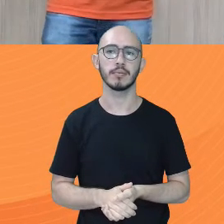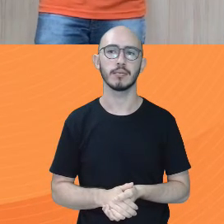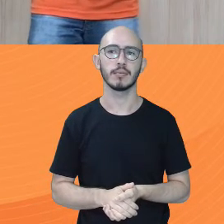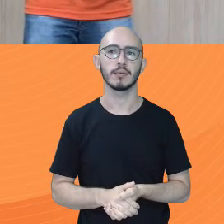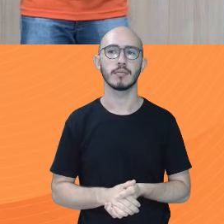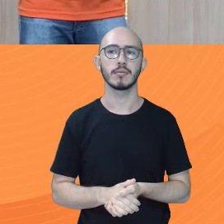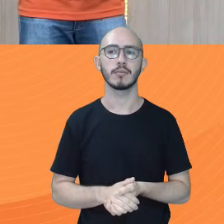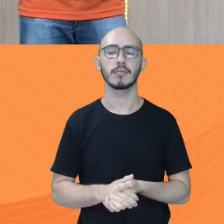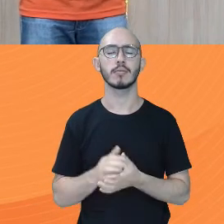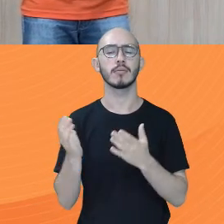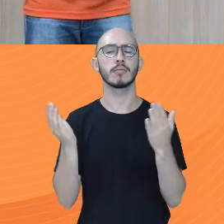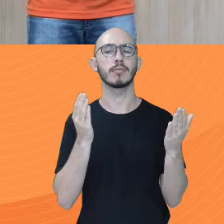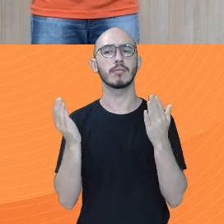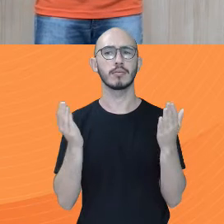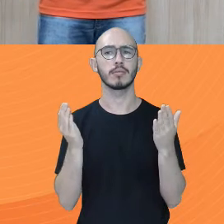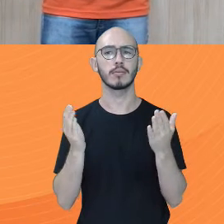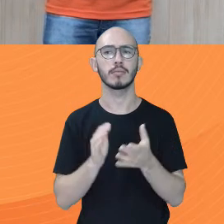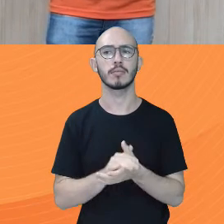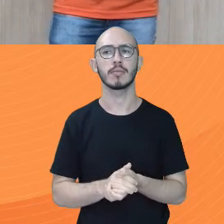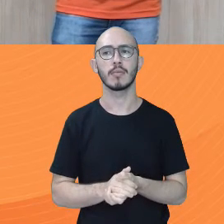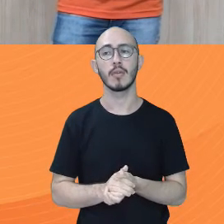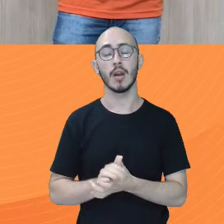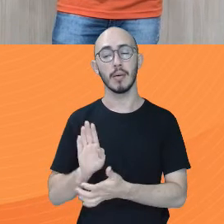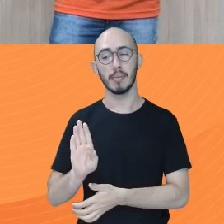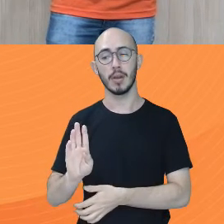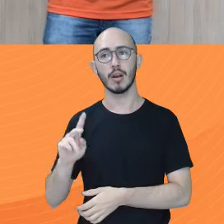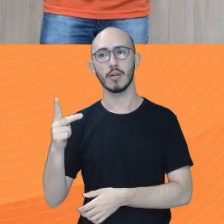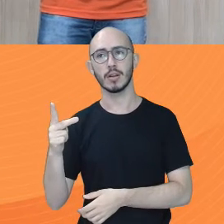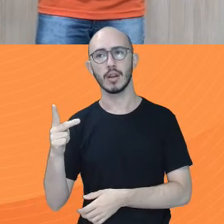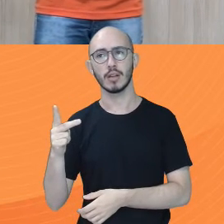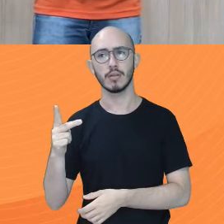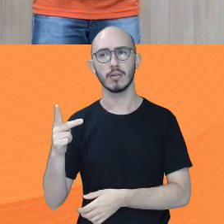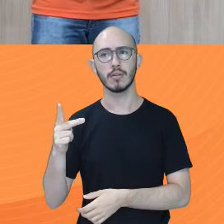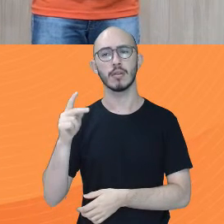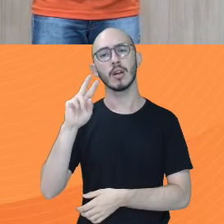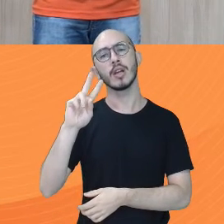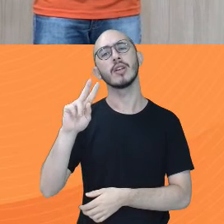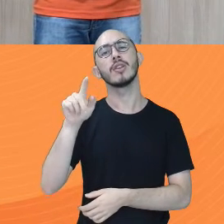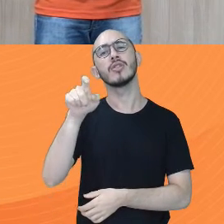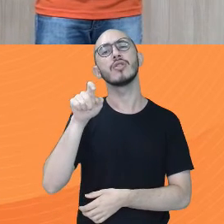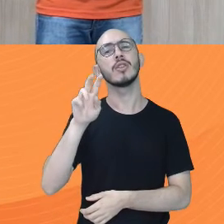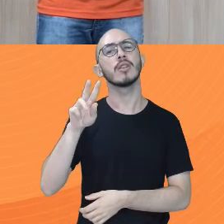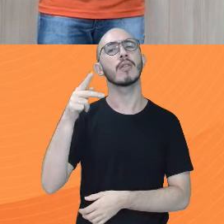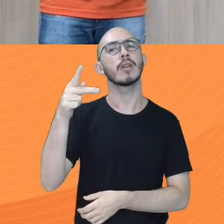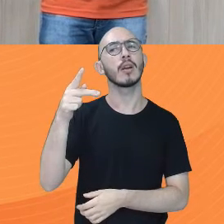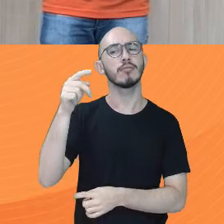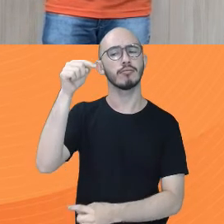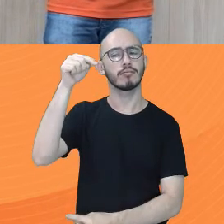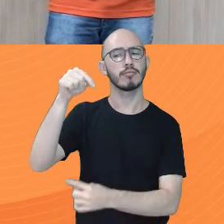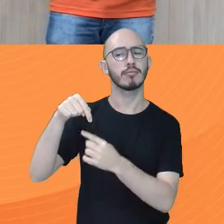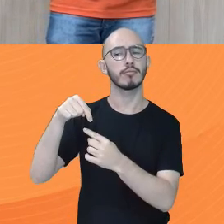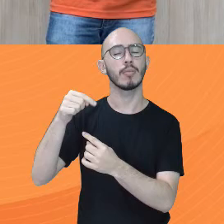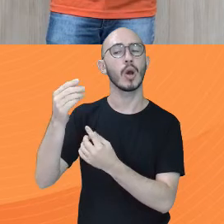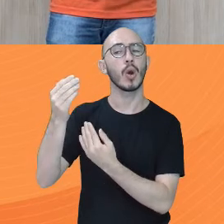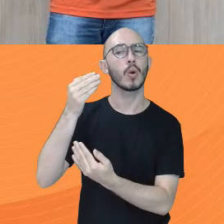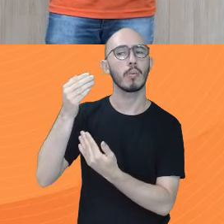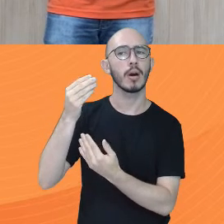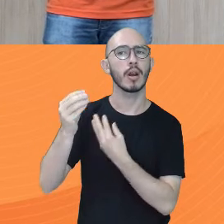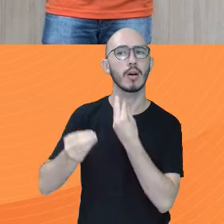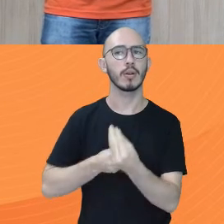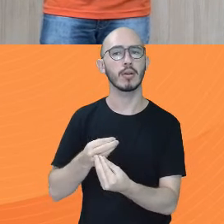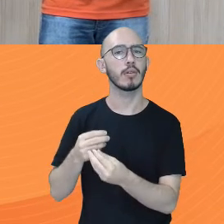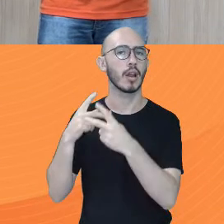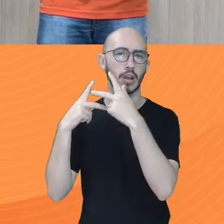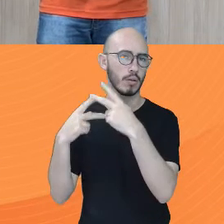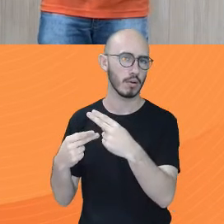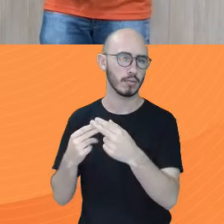tu comparar o b elevado ao quadrado com o x elevado ao quadrado, tu já consegue identificar aí que o b, ele é igual ao